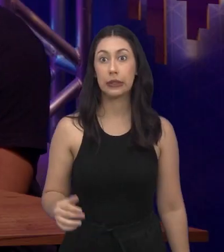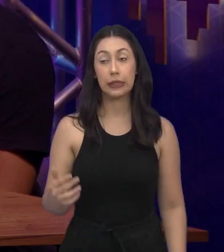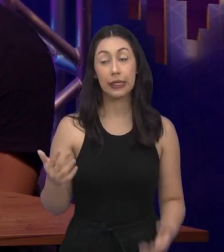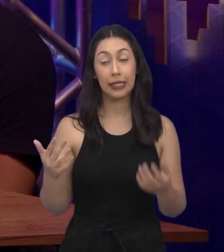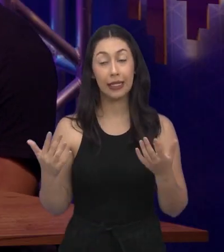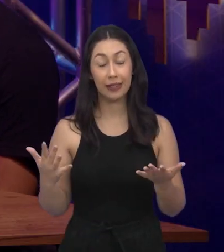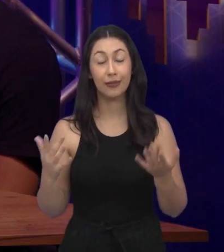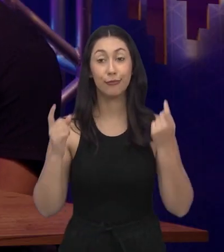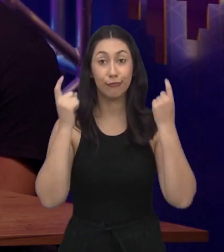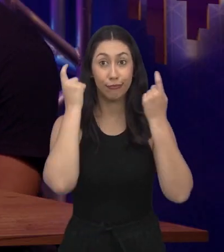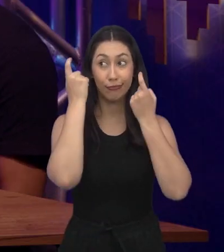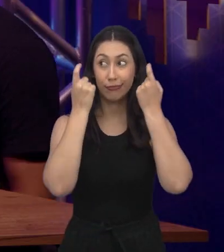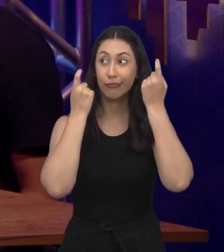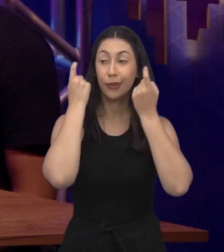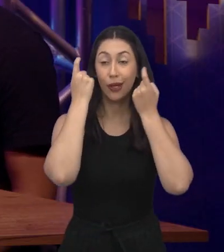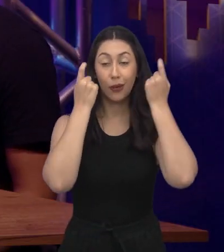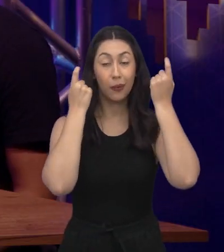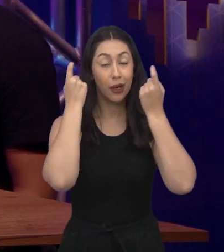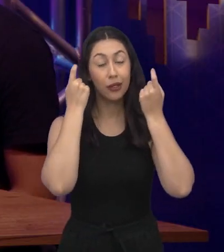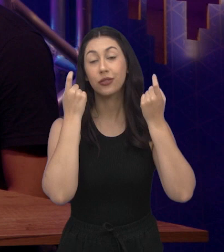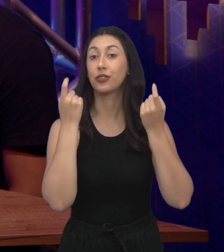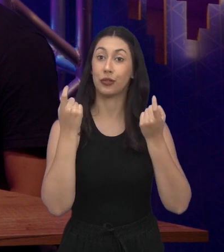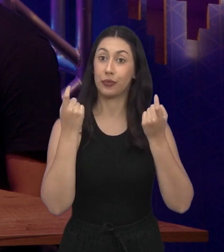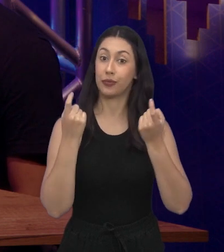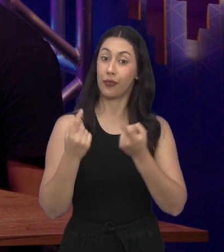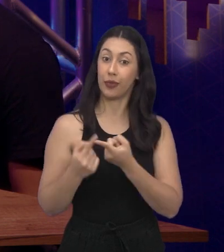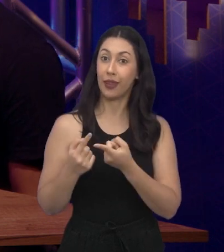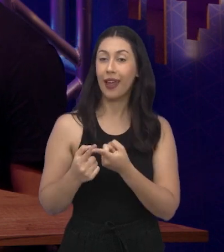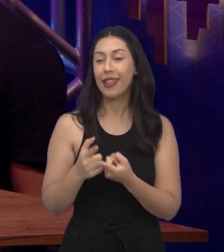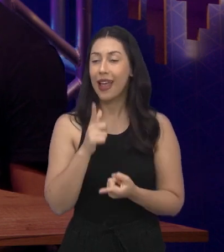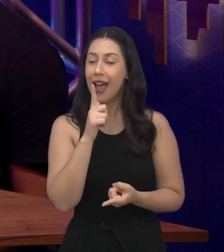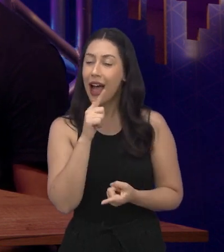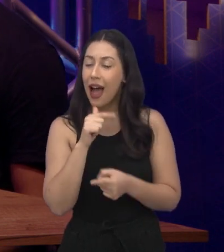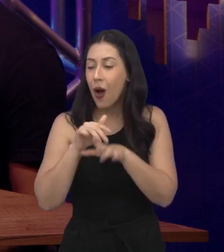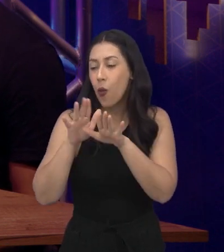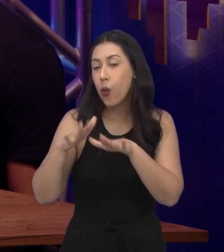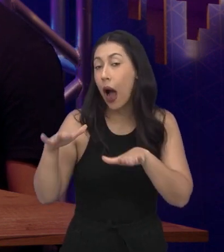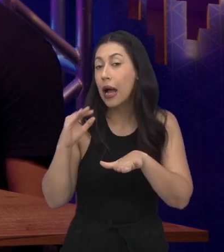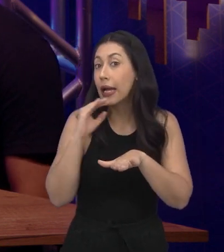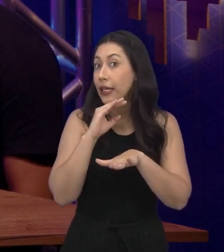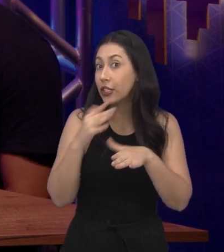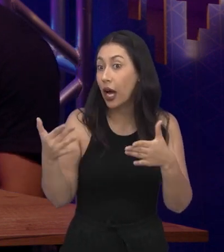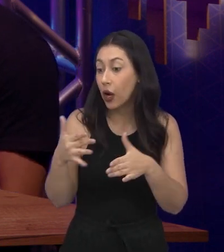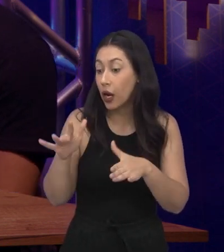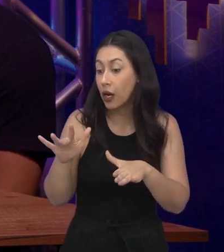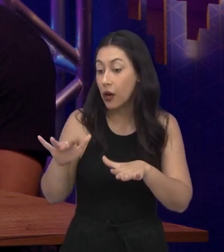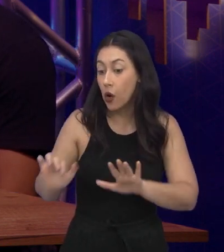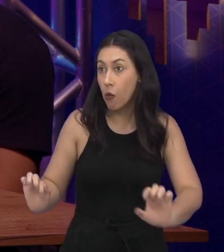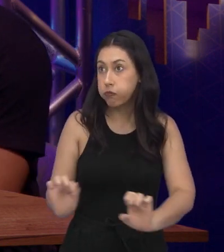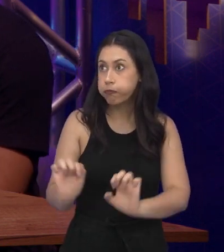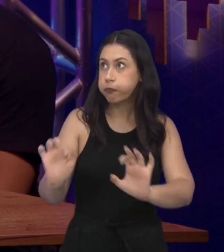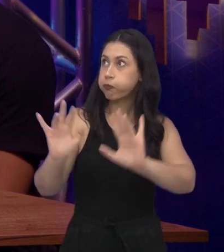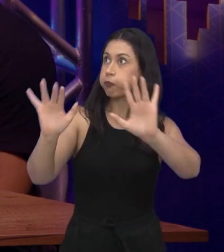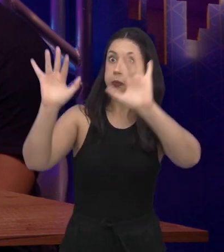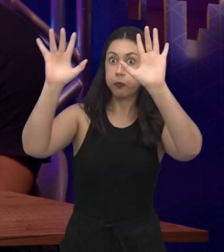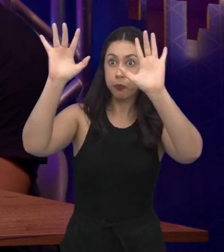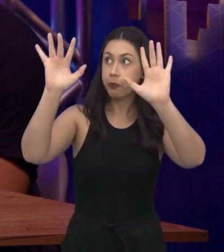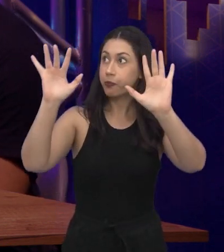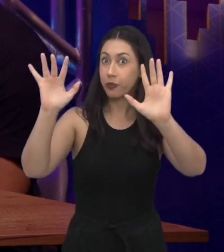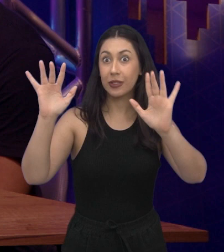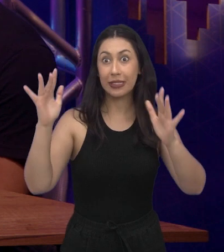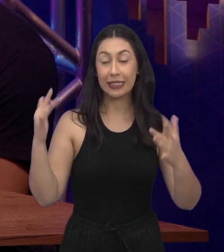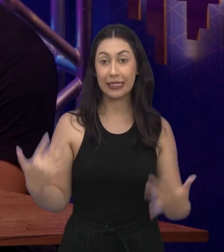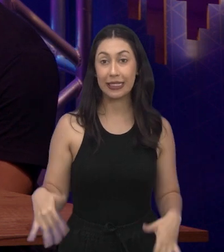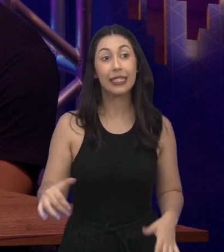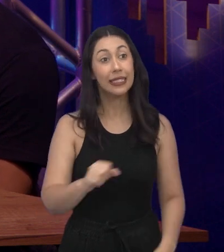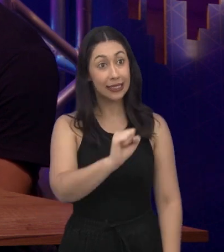bem preocupante, né? O aquecimento tá ali, uma água morninha. Agora a ebulição já não dá para botar a mão Exato. Na água quando